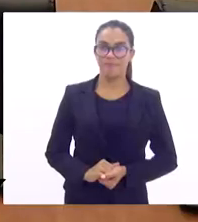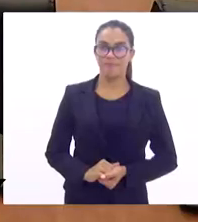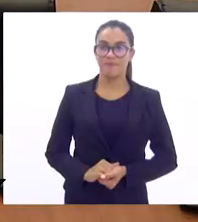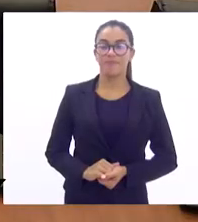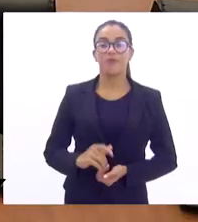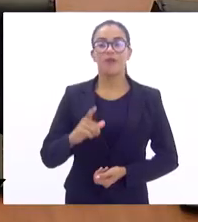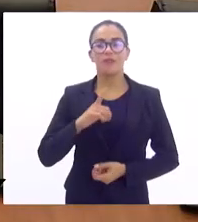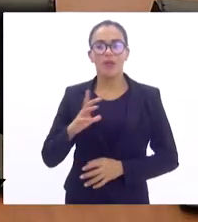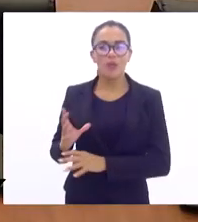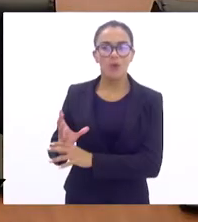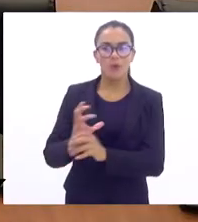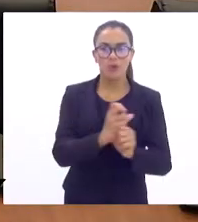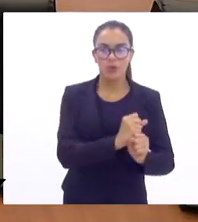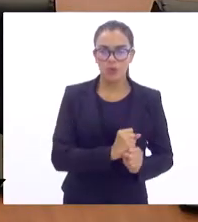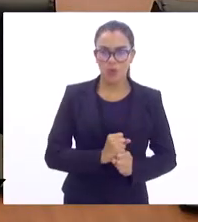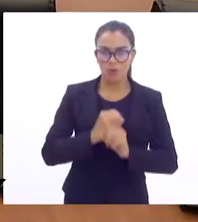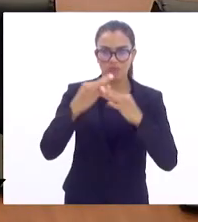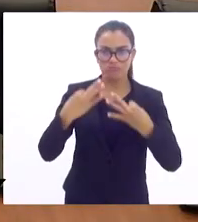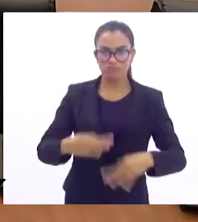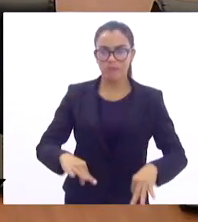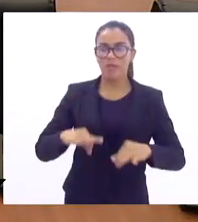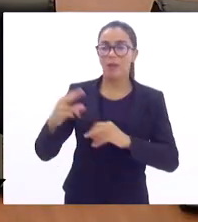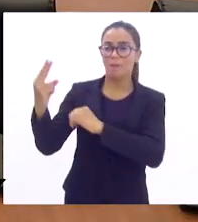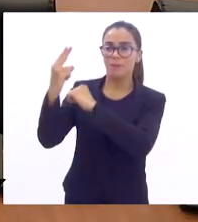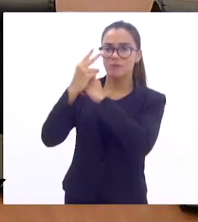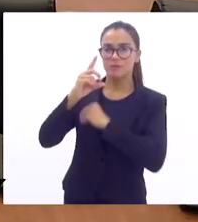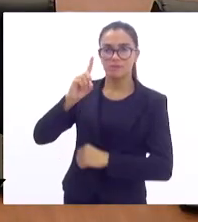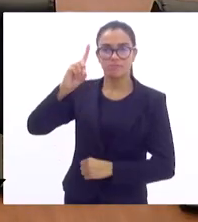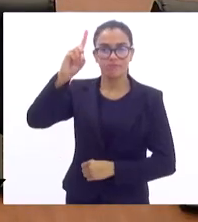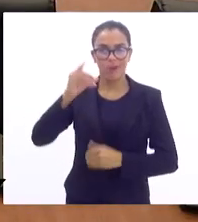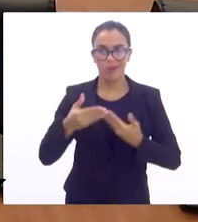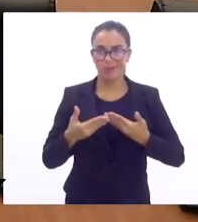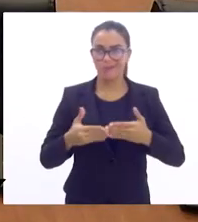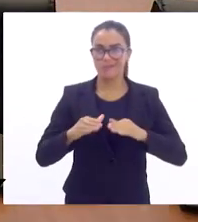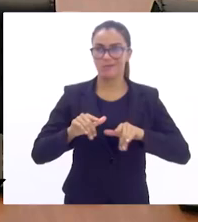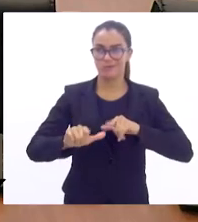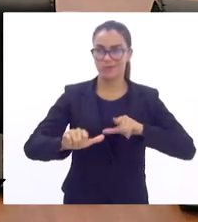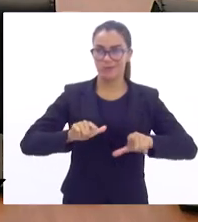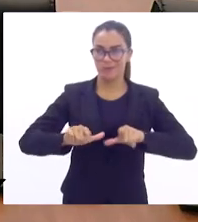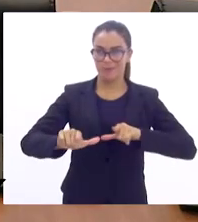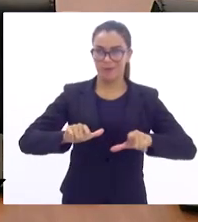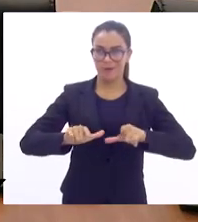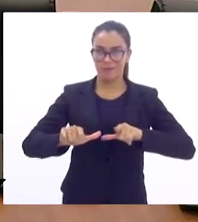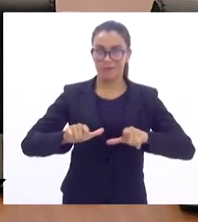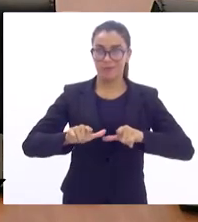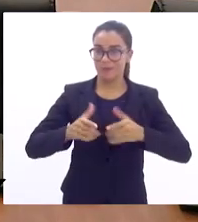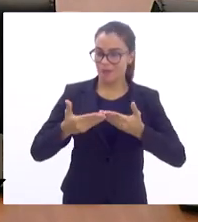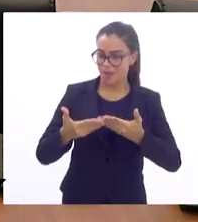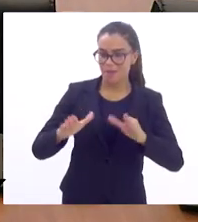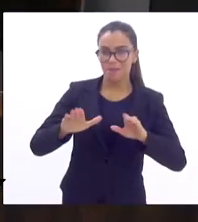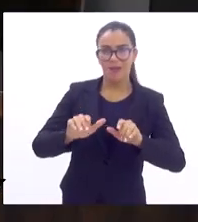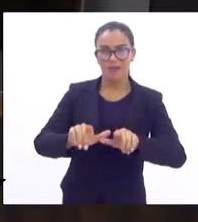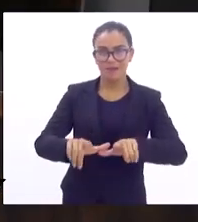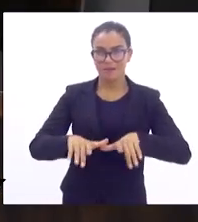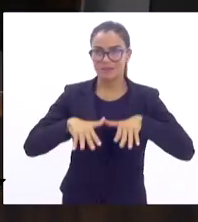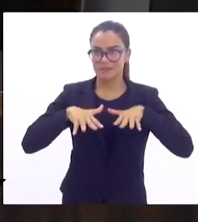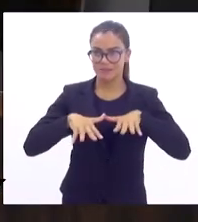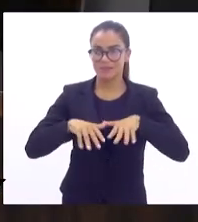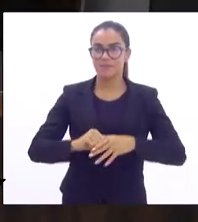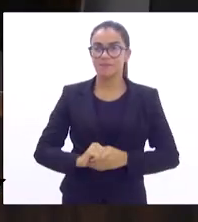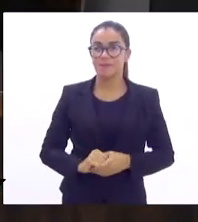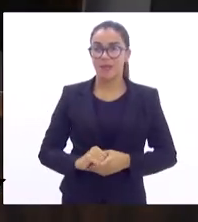havendo o nome legal e sobre a proteção de Deus iniciamos os nossos trabalho está aberto a sessão